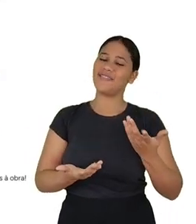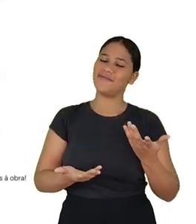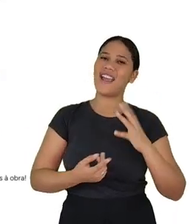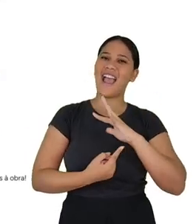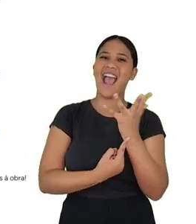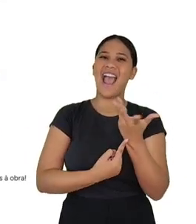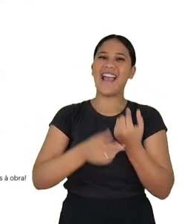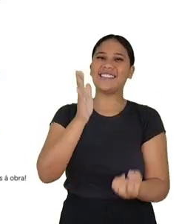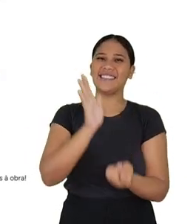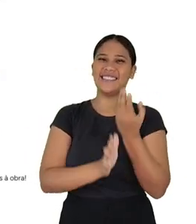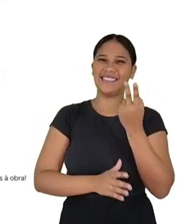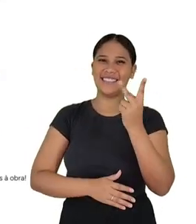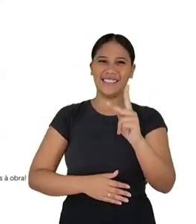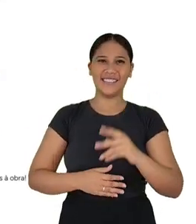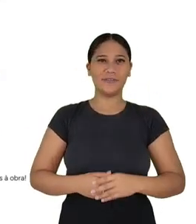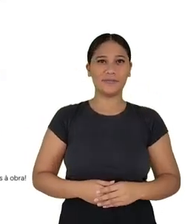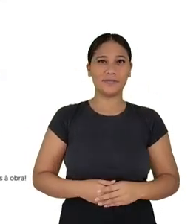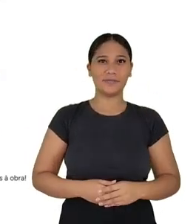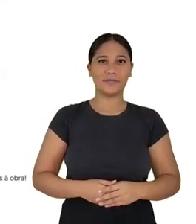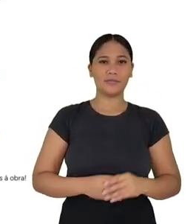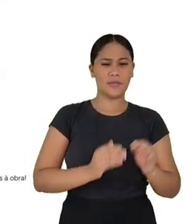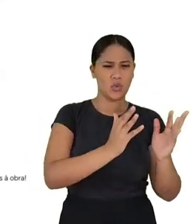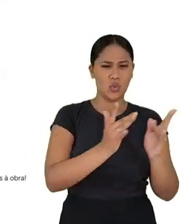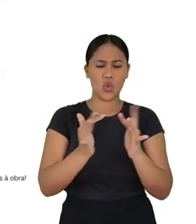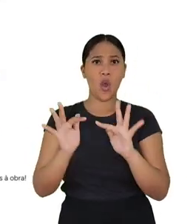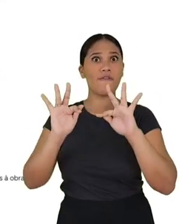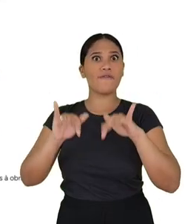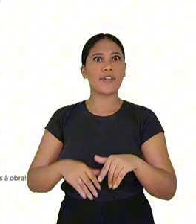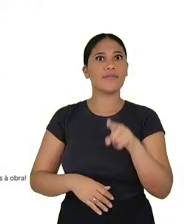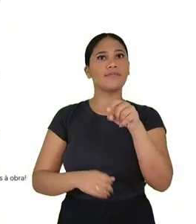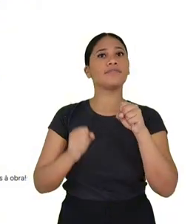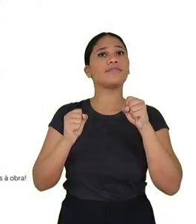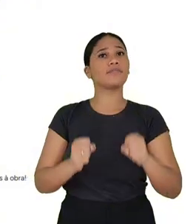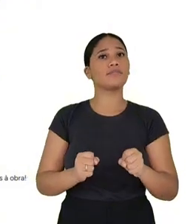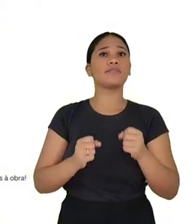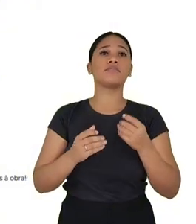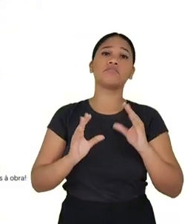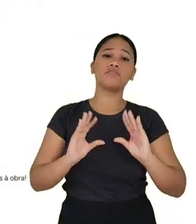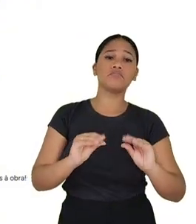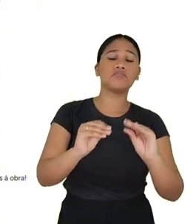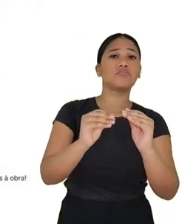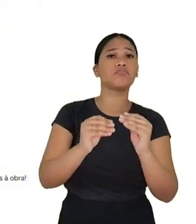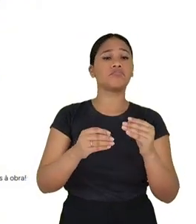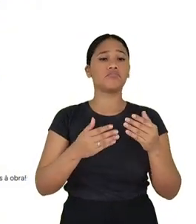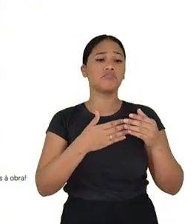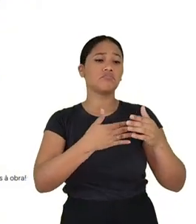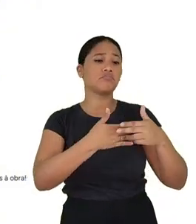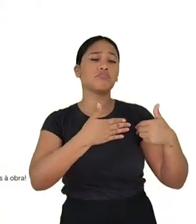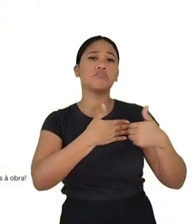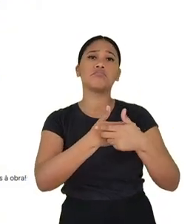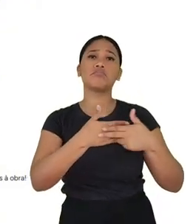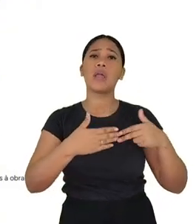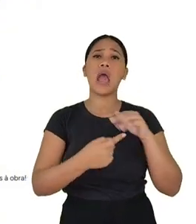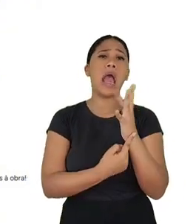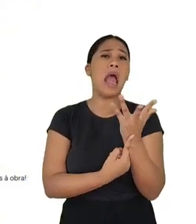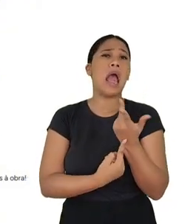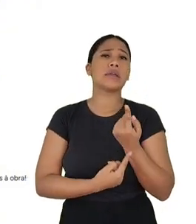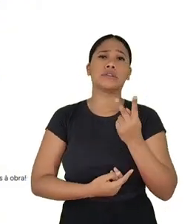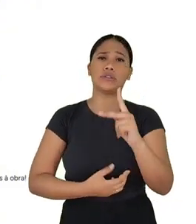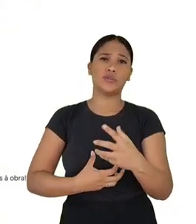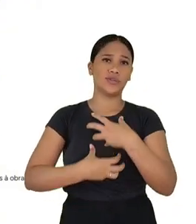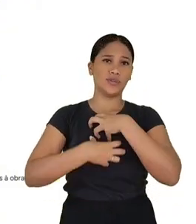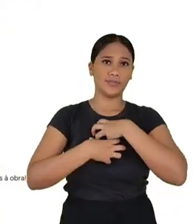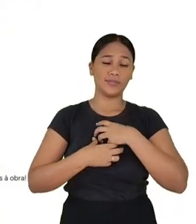Criando a obra de arte personalização. Finalizada a construção do foguete, você pode personalizar e trazer